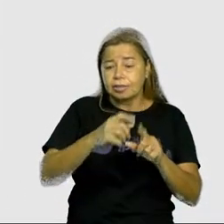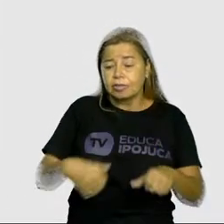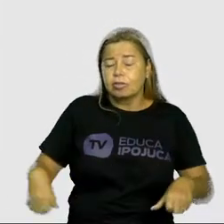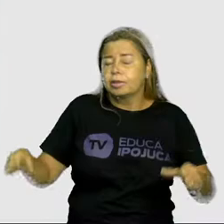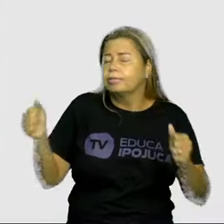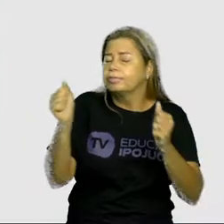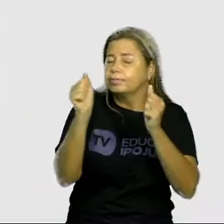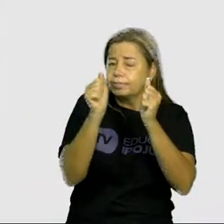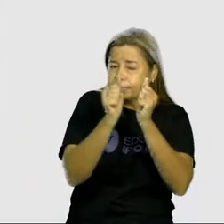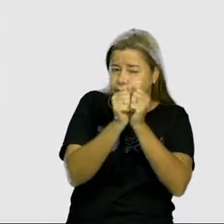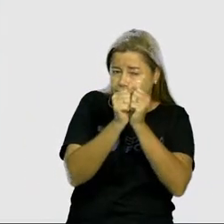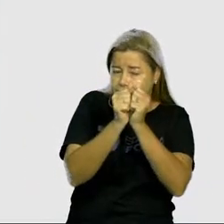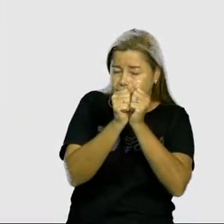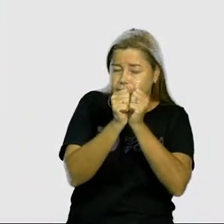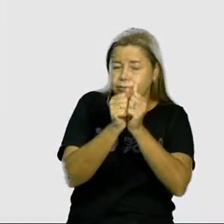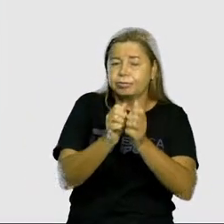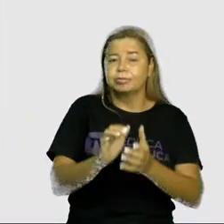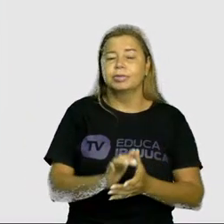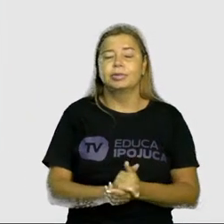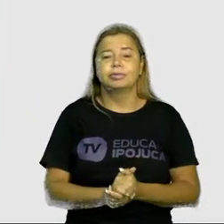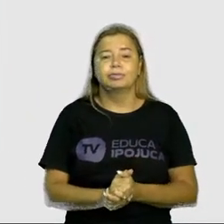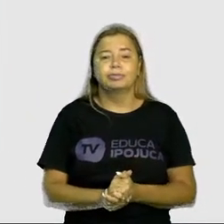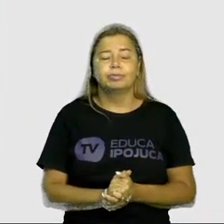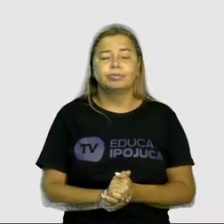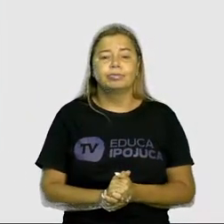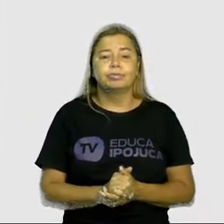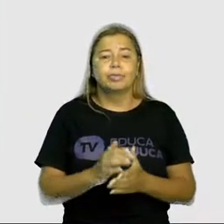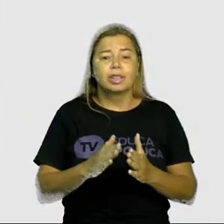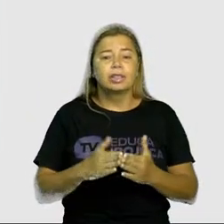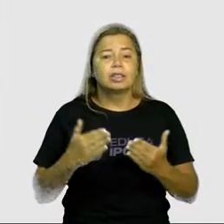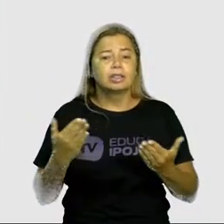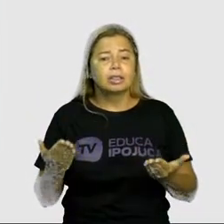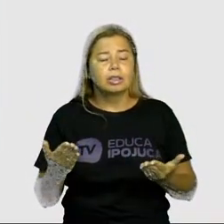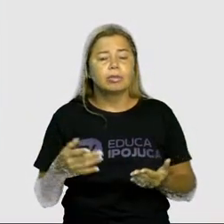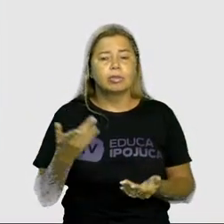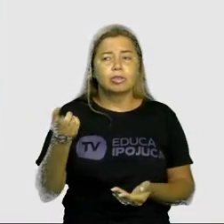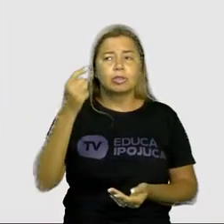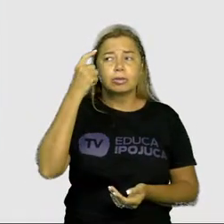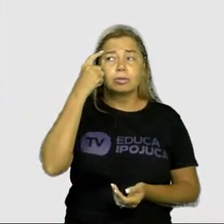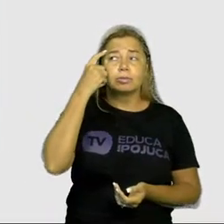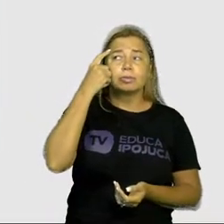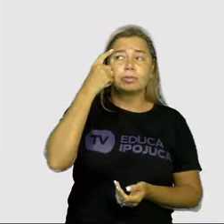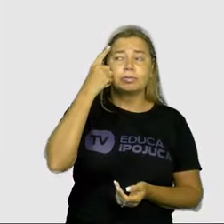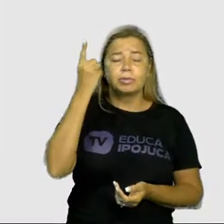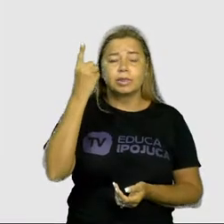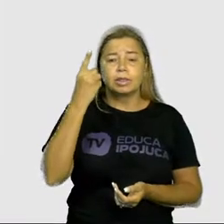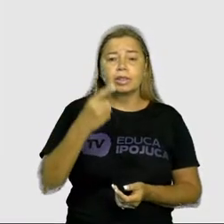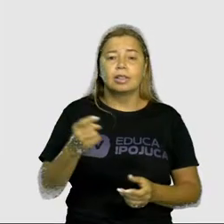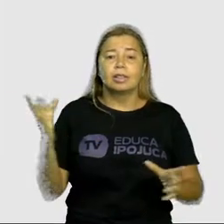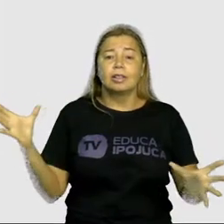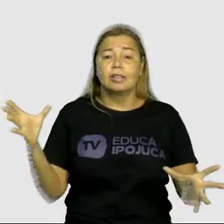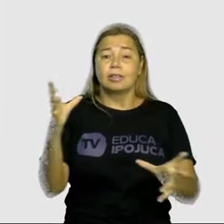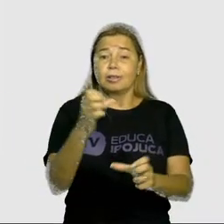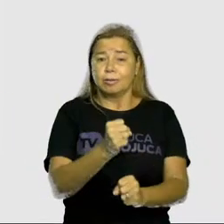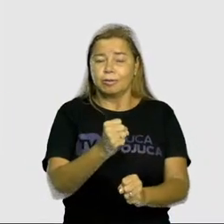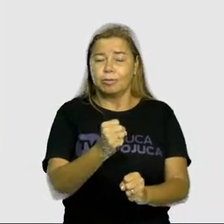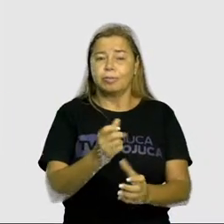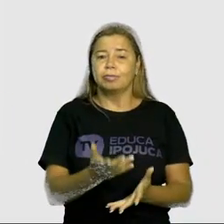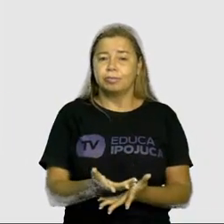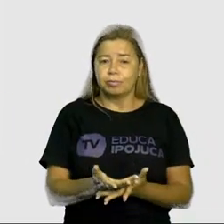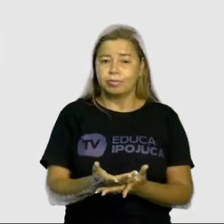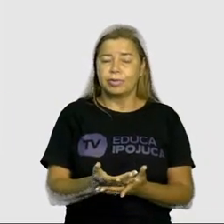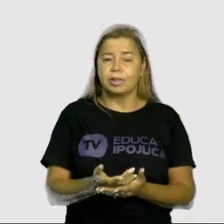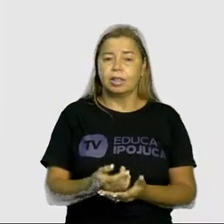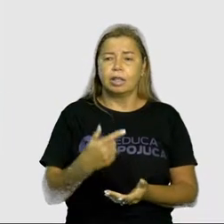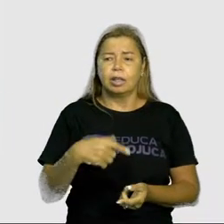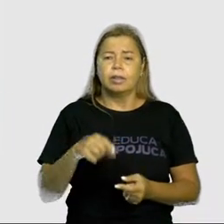somar, de acrescentar. Então, essa é a ideia de adição, né? De a gente somar algo. Se eu